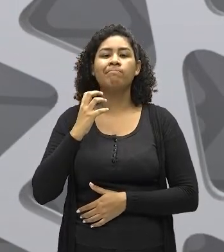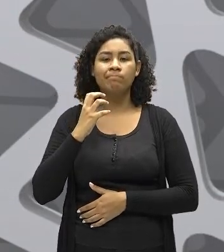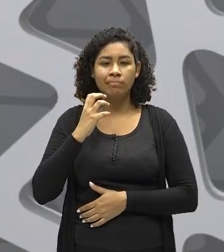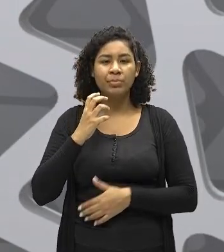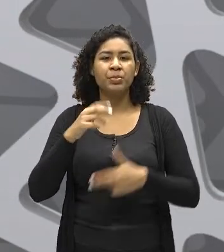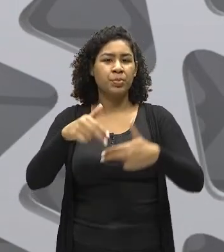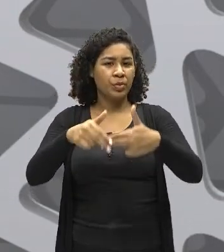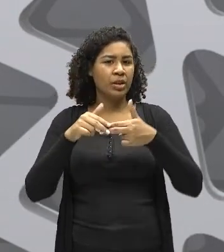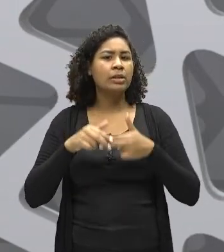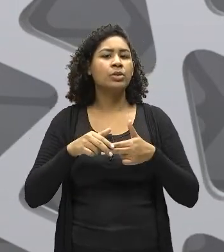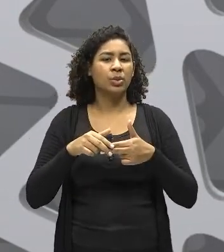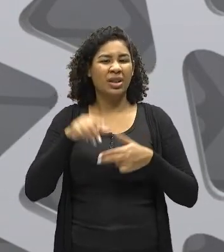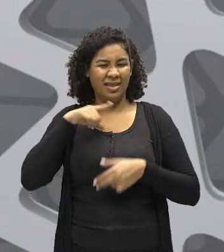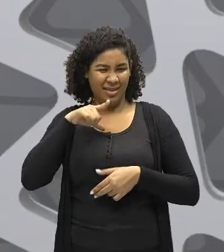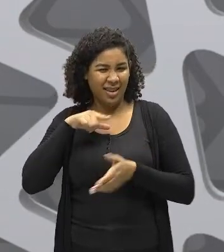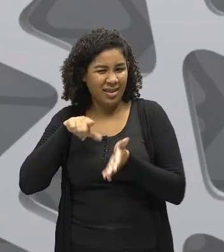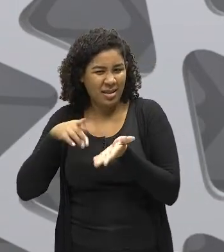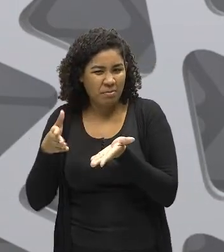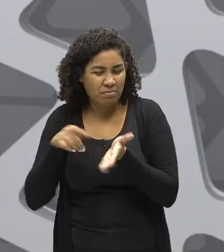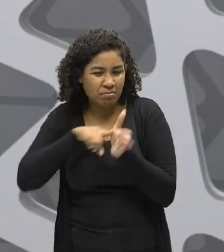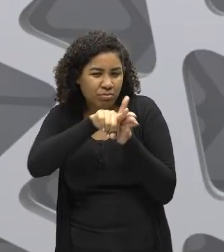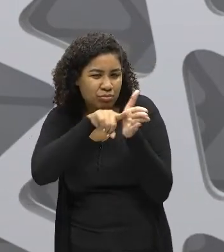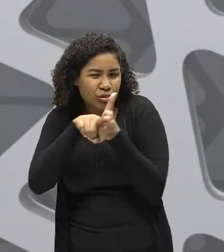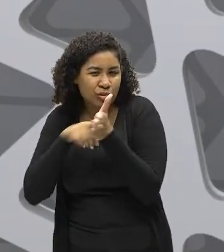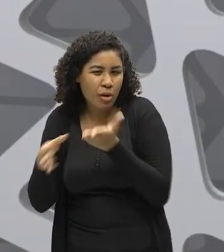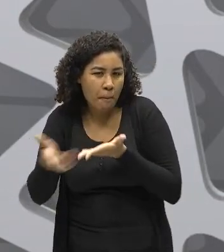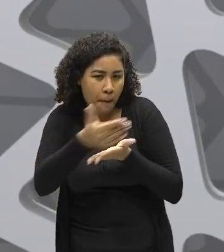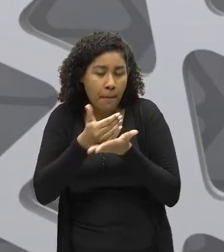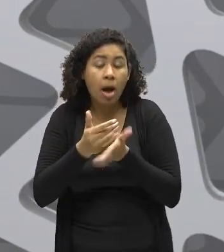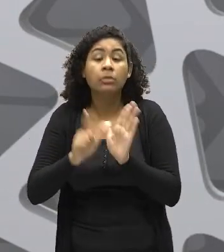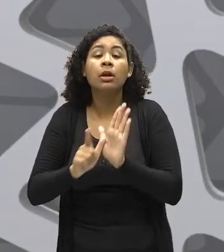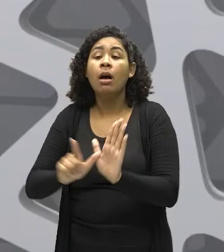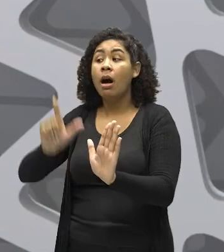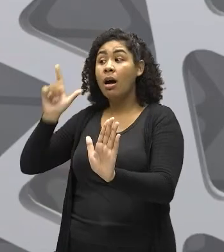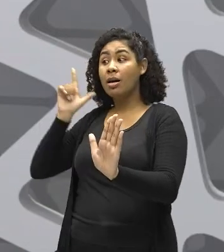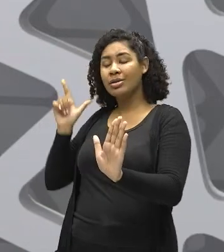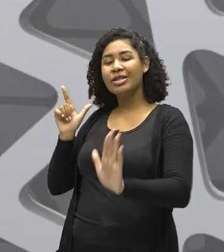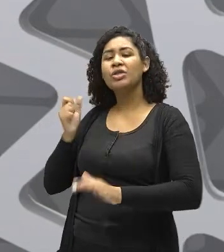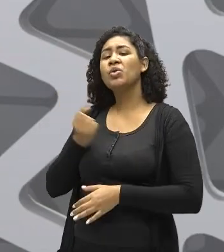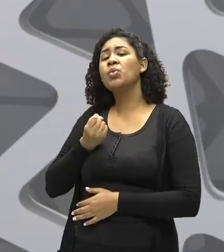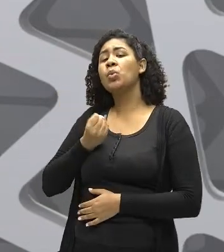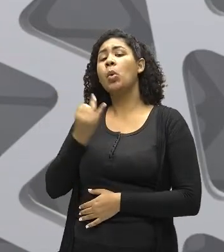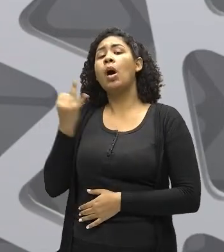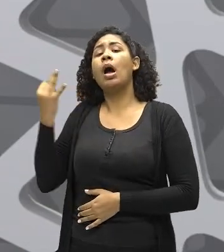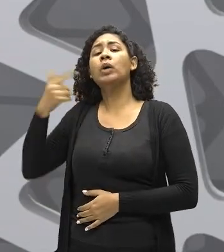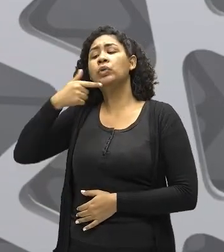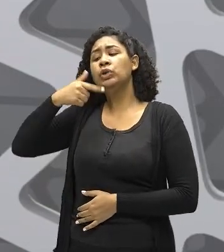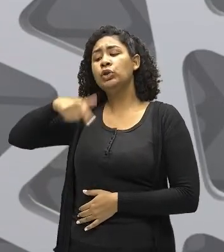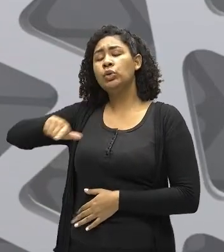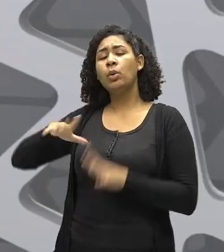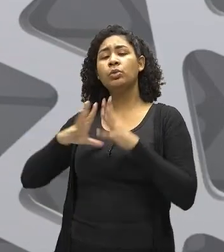censo, antes dessa preocupação toda com língua, quantas não morreram aí para trás?